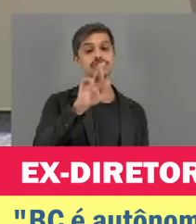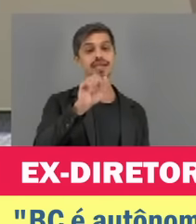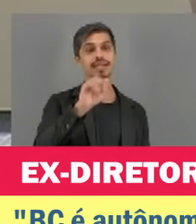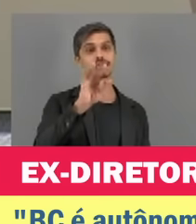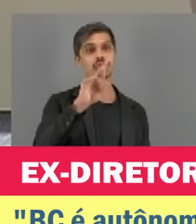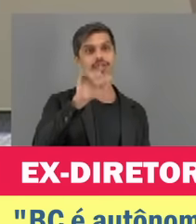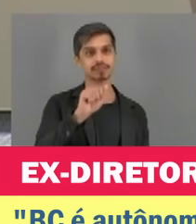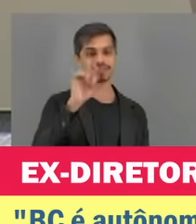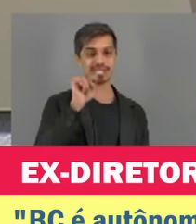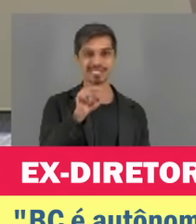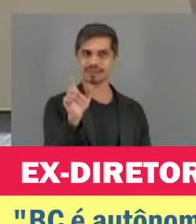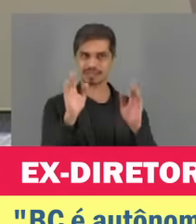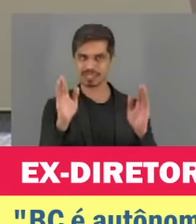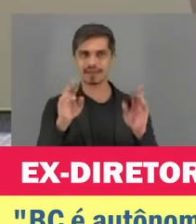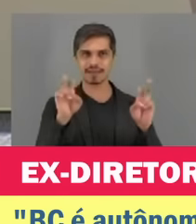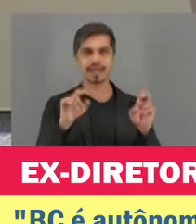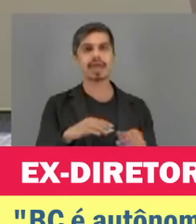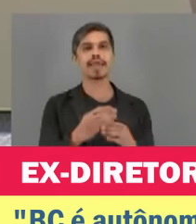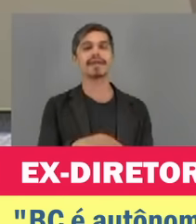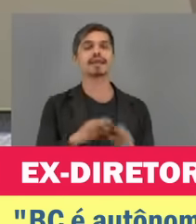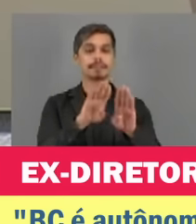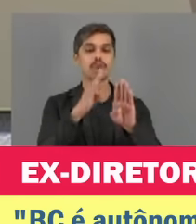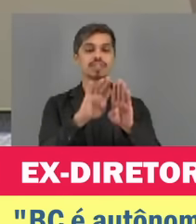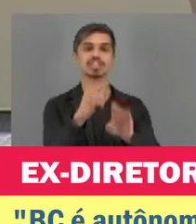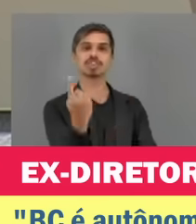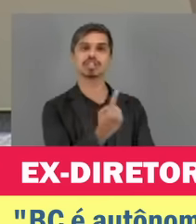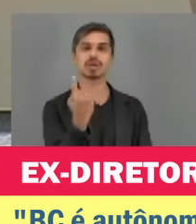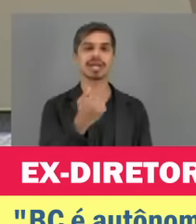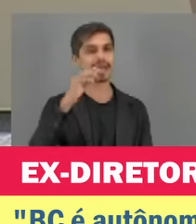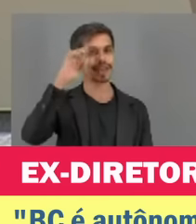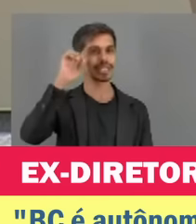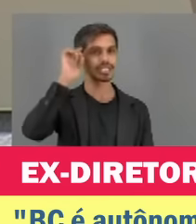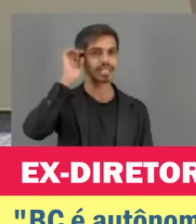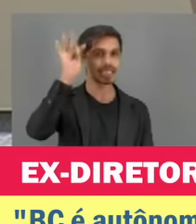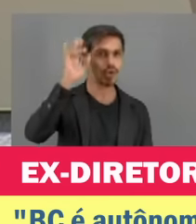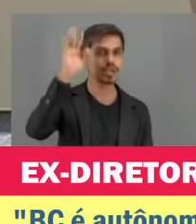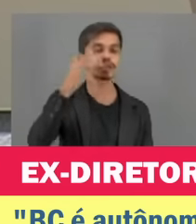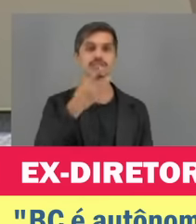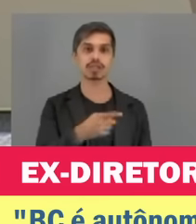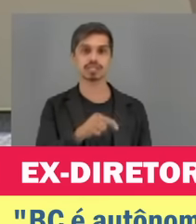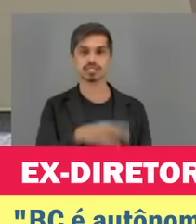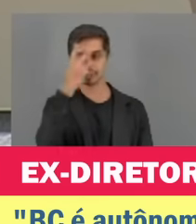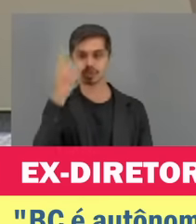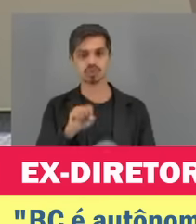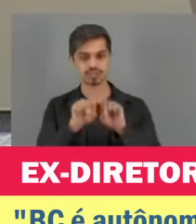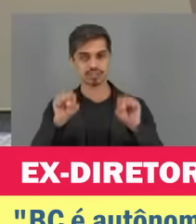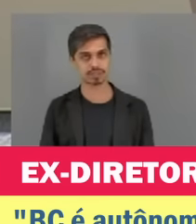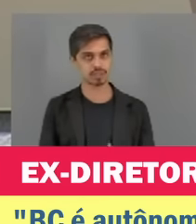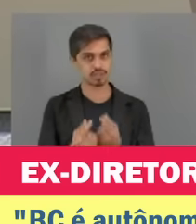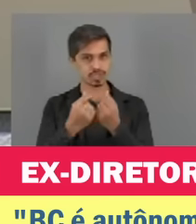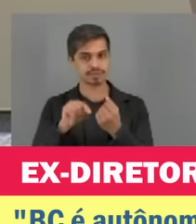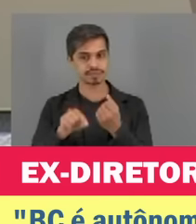Os técnicos, os economistas, os financistas que vão para o comando do Banco Central, em geral saem do mercado financeiro, do sistema financeiro,